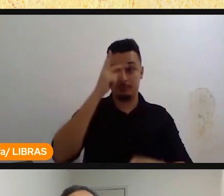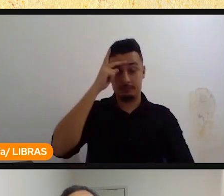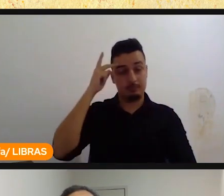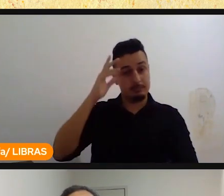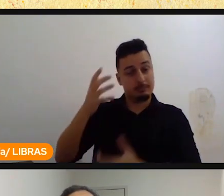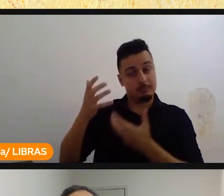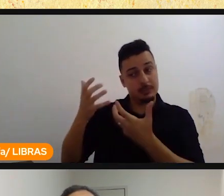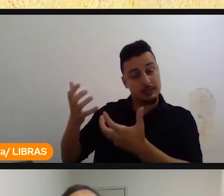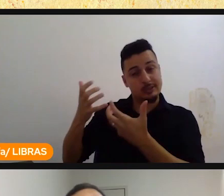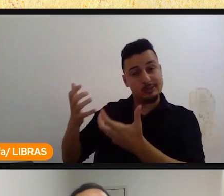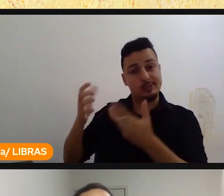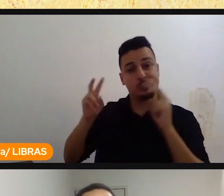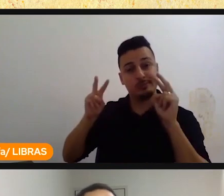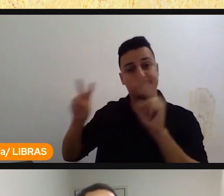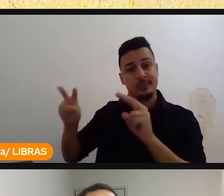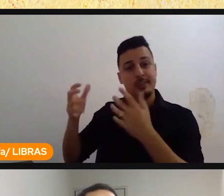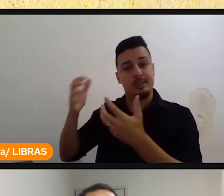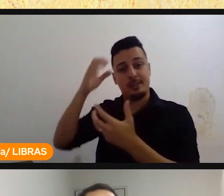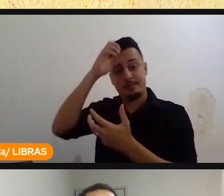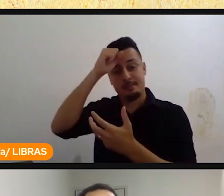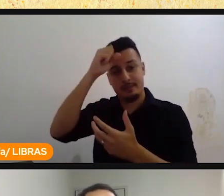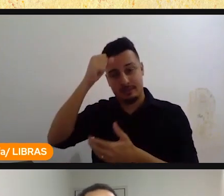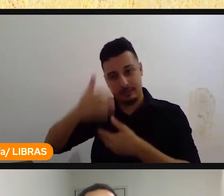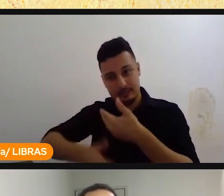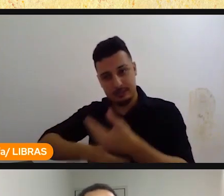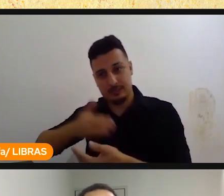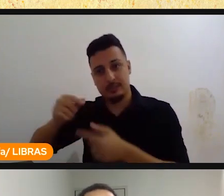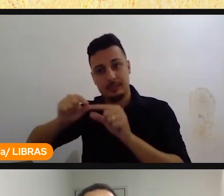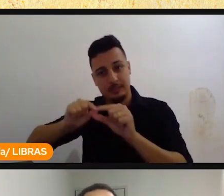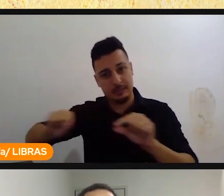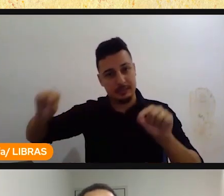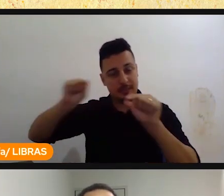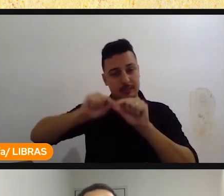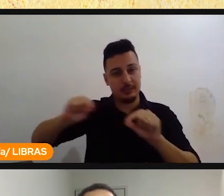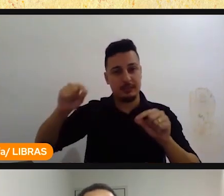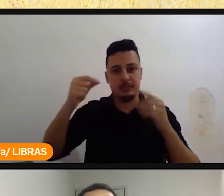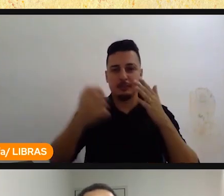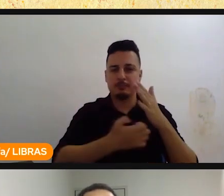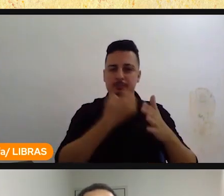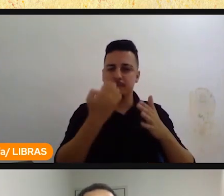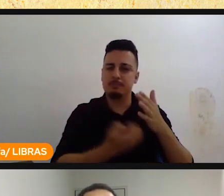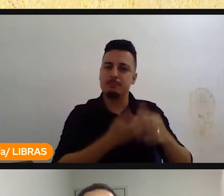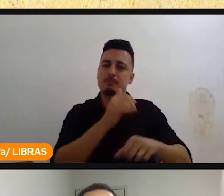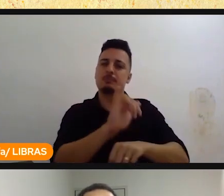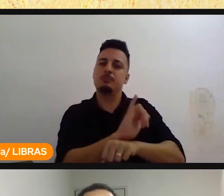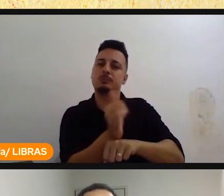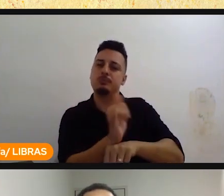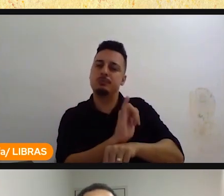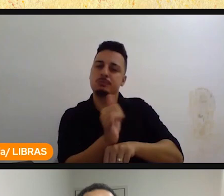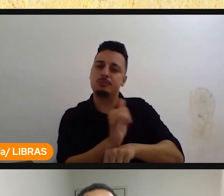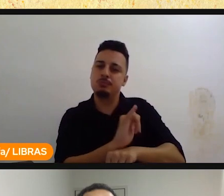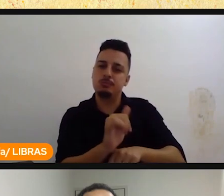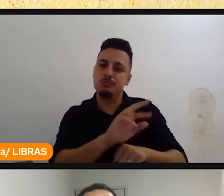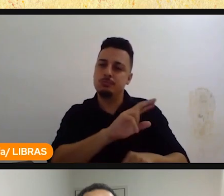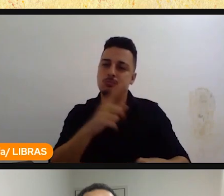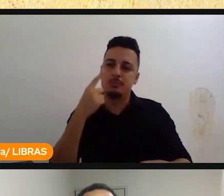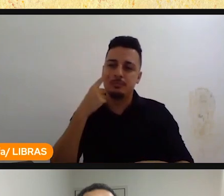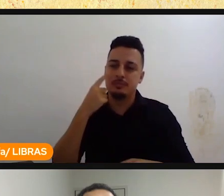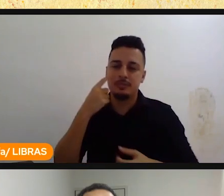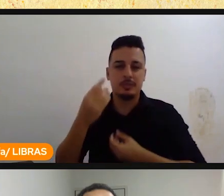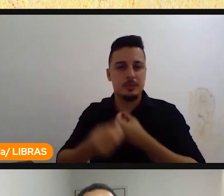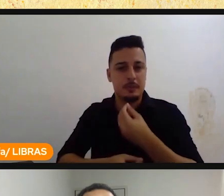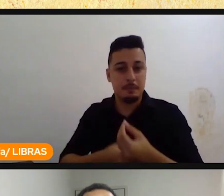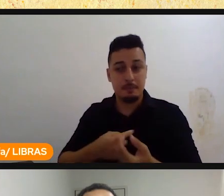outra linha de processo de produção e uma outra linha também de estratégia de viabilização. Então, hoje eu estou num desafio